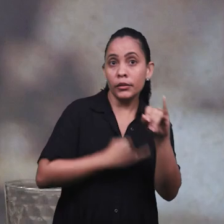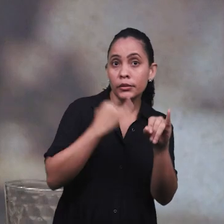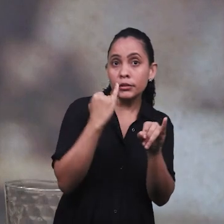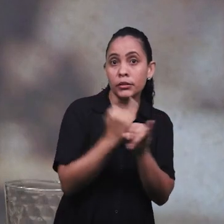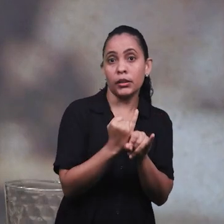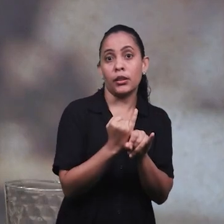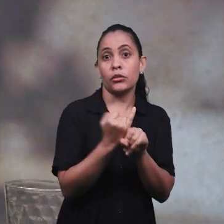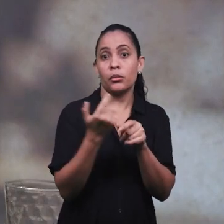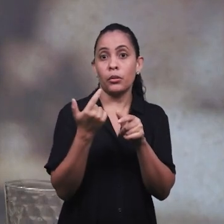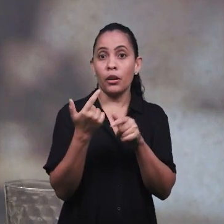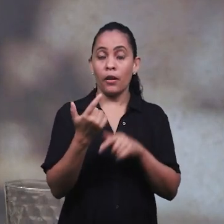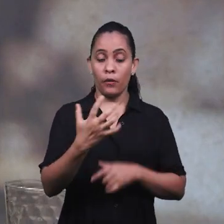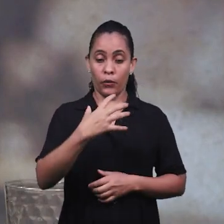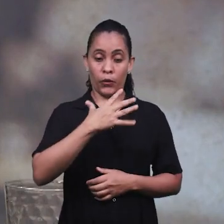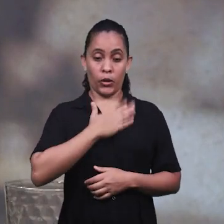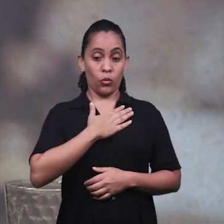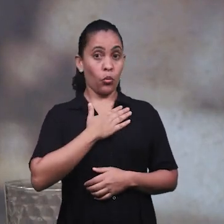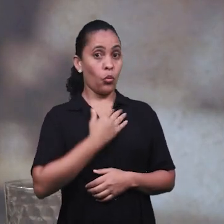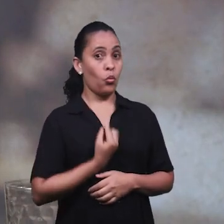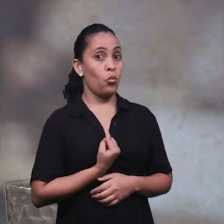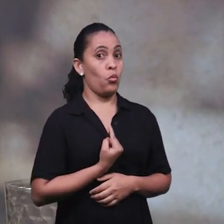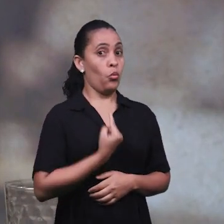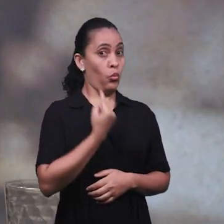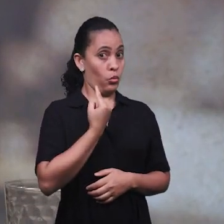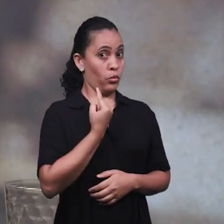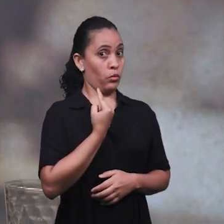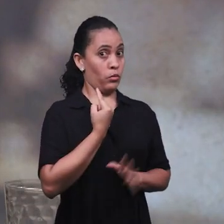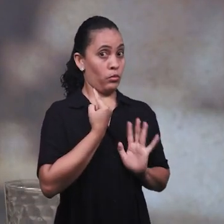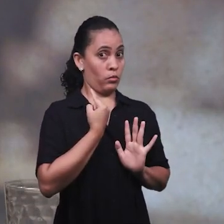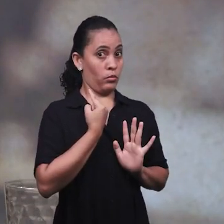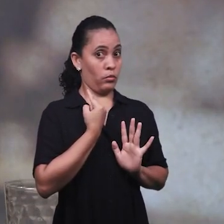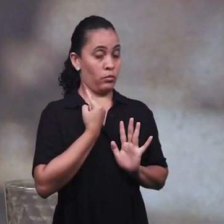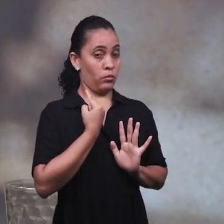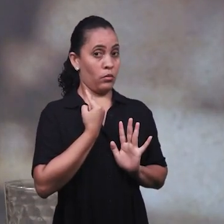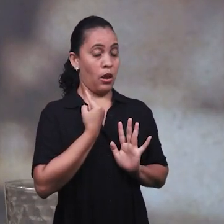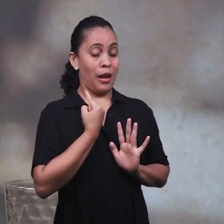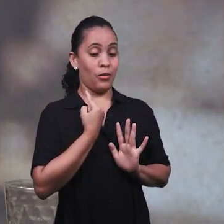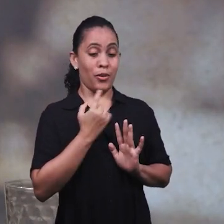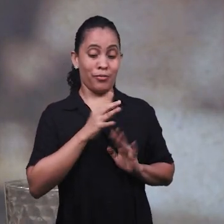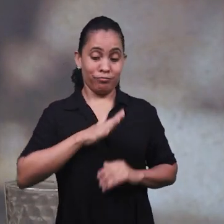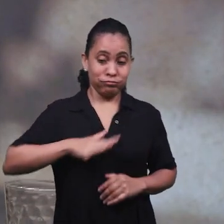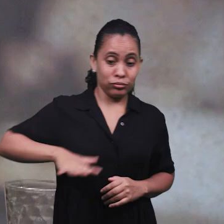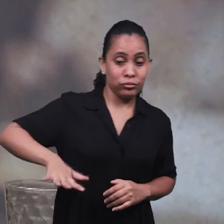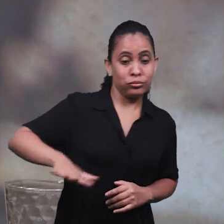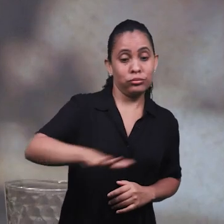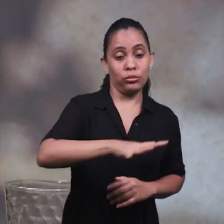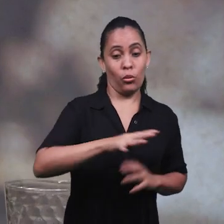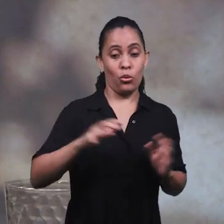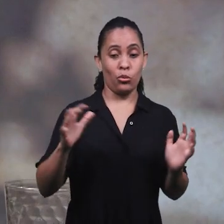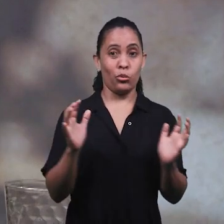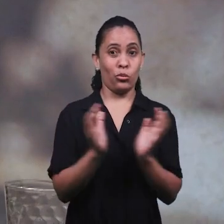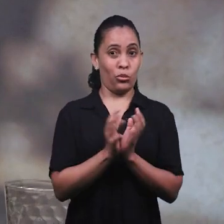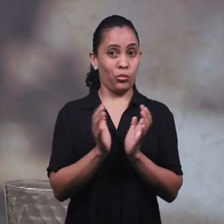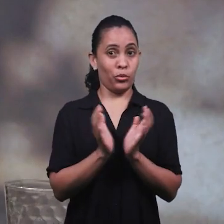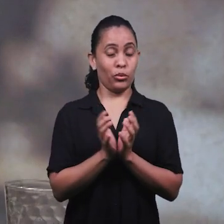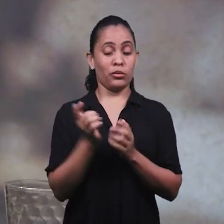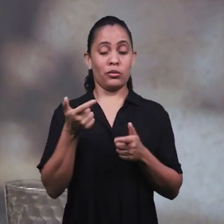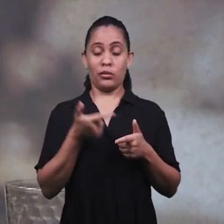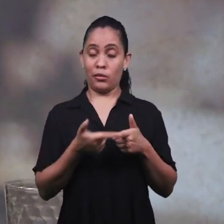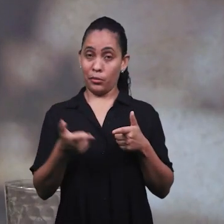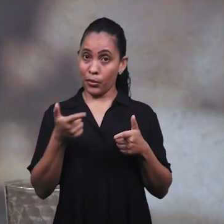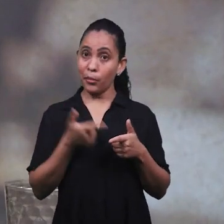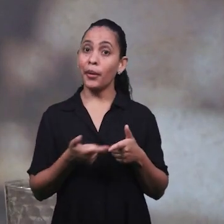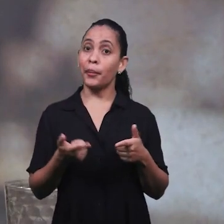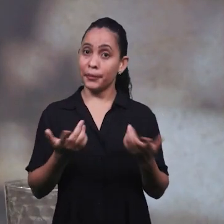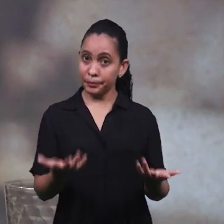único prejudicado. Mas quando você deixa de pagar o condomínio, toda a coletividade de moradores é prejudicada. Então você tem essa